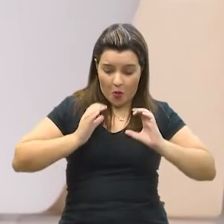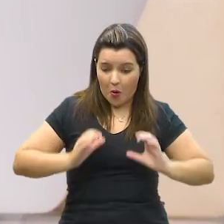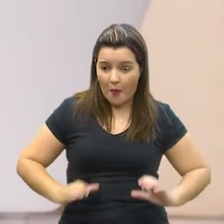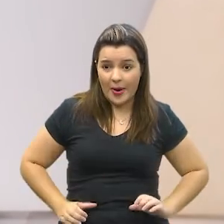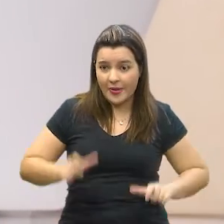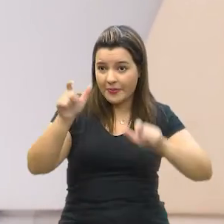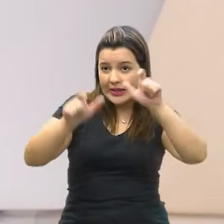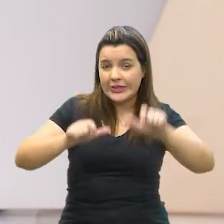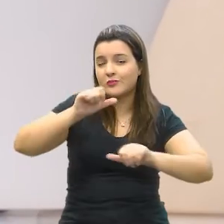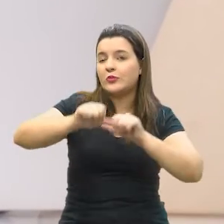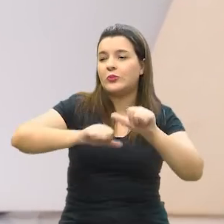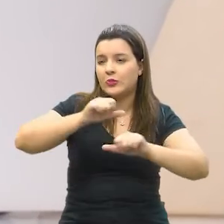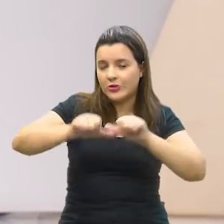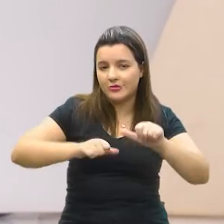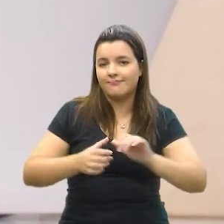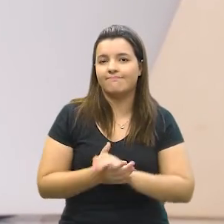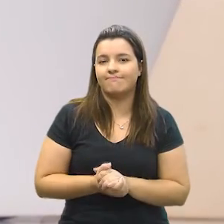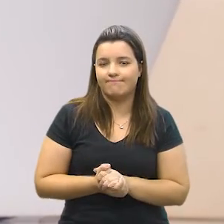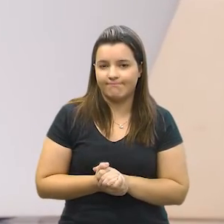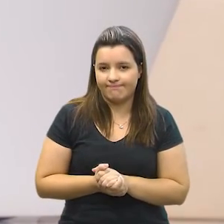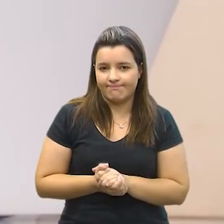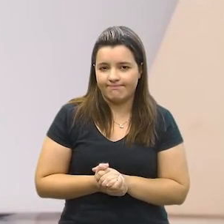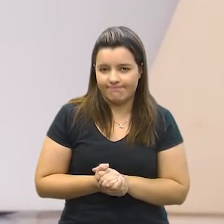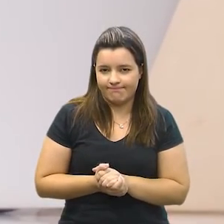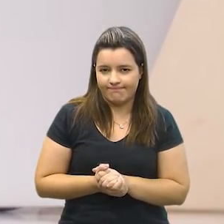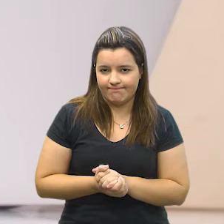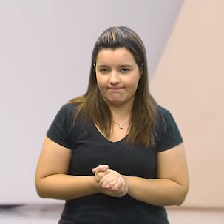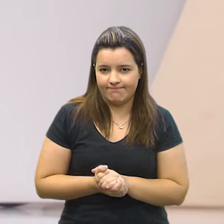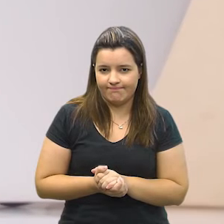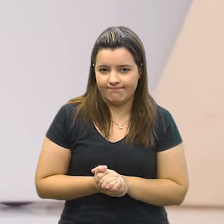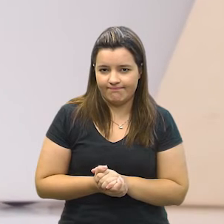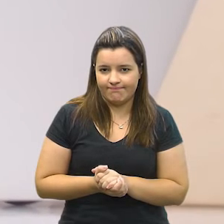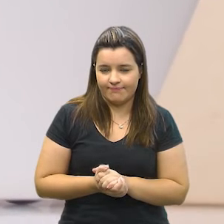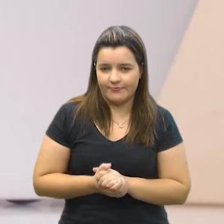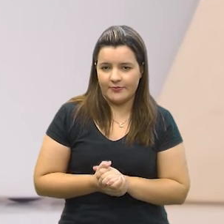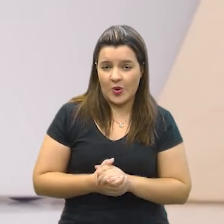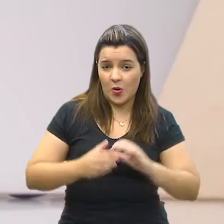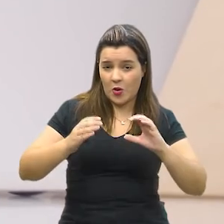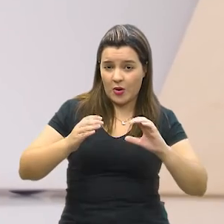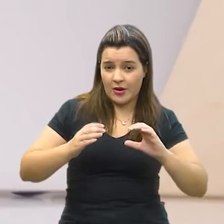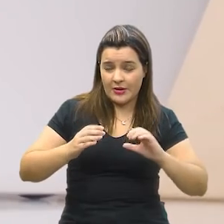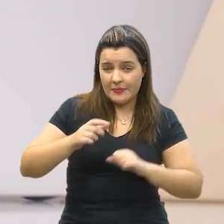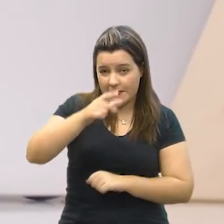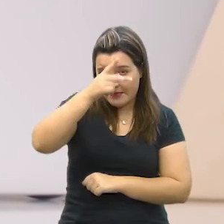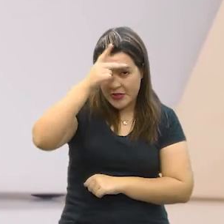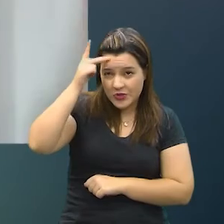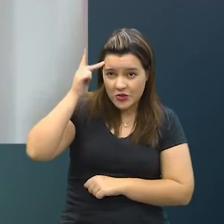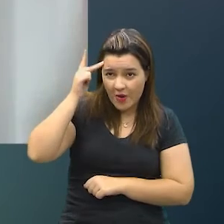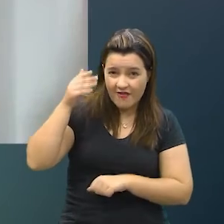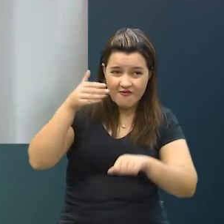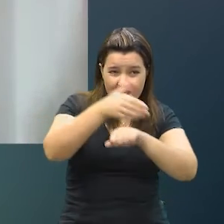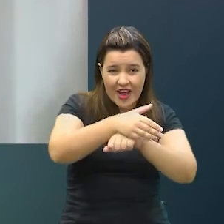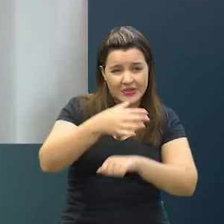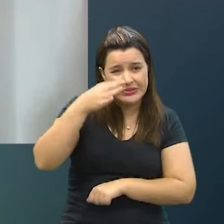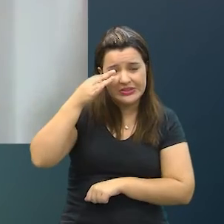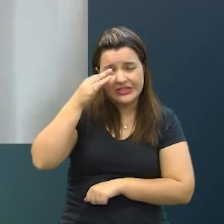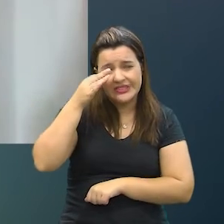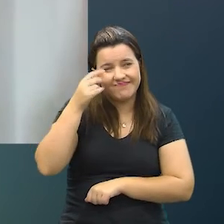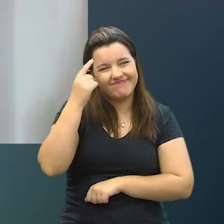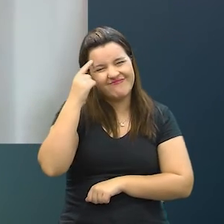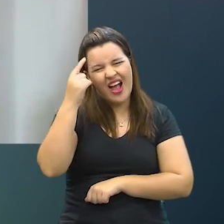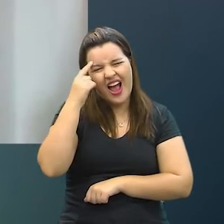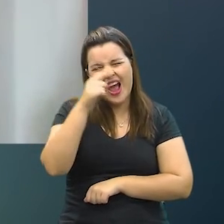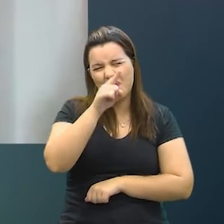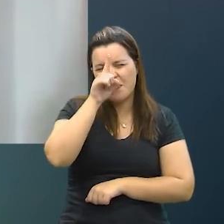Então, o consumidor hoje, antes de ir presencialmente numa empresa, seja ela qual for, ele pensa duas